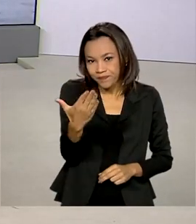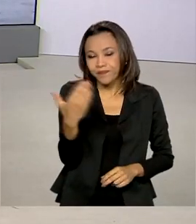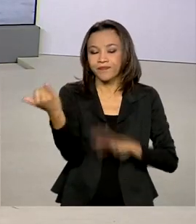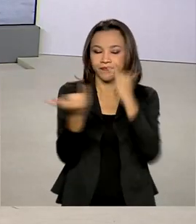informações Cláudia. Obrigada.